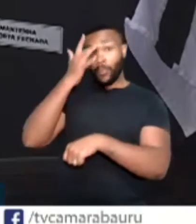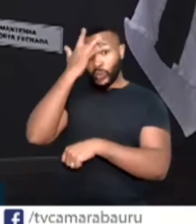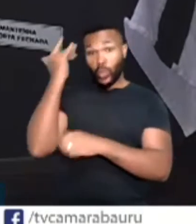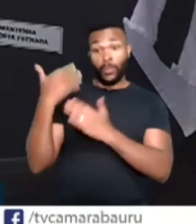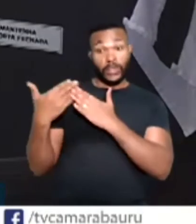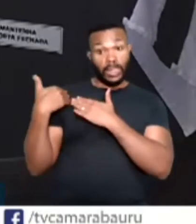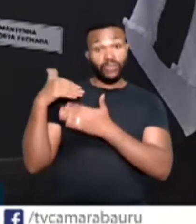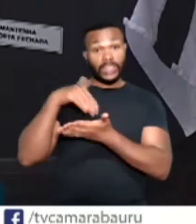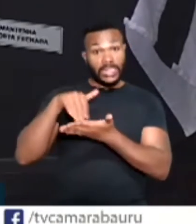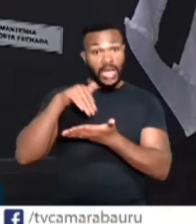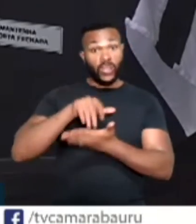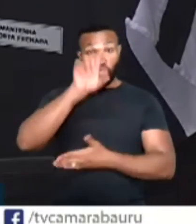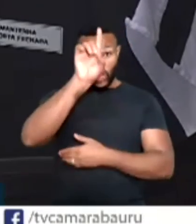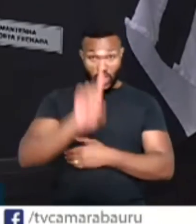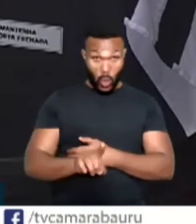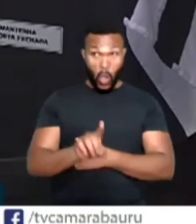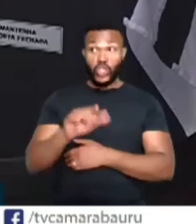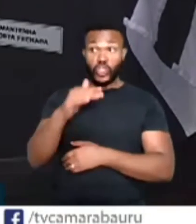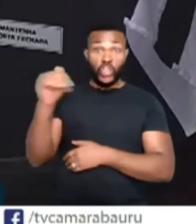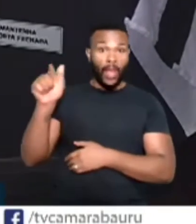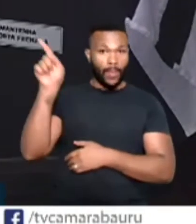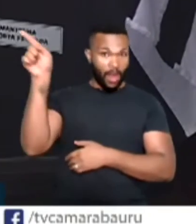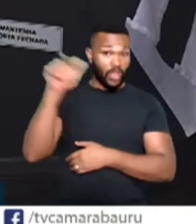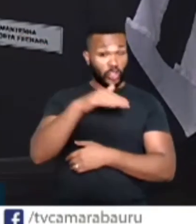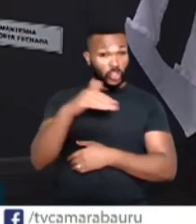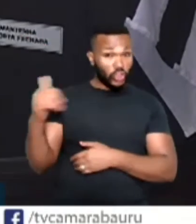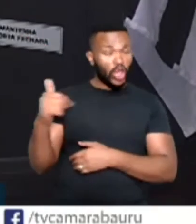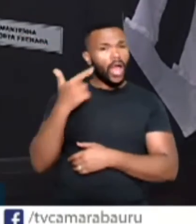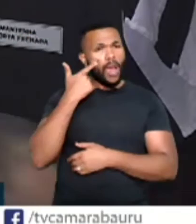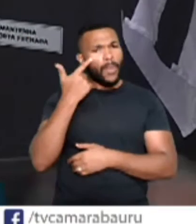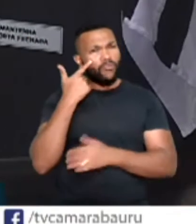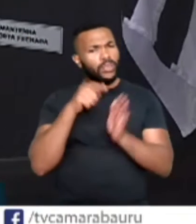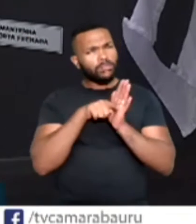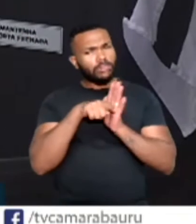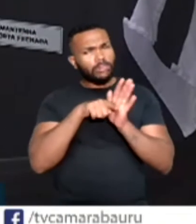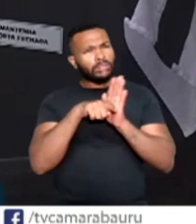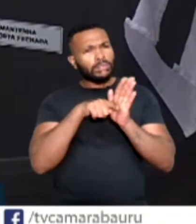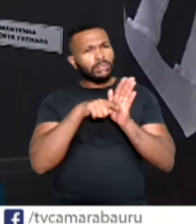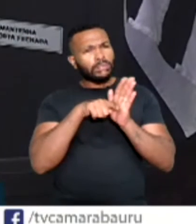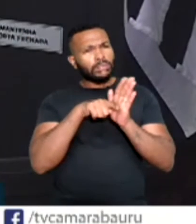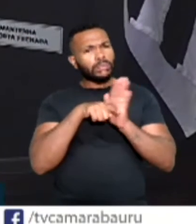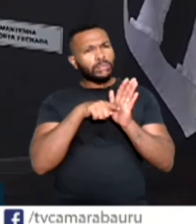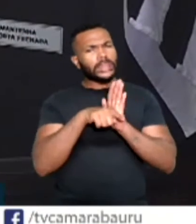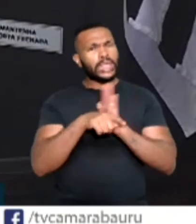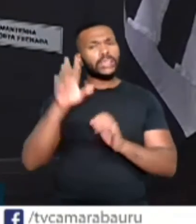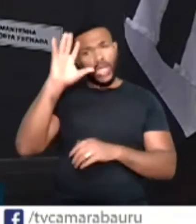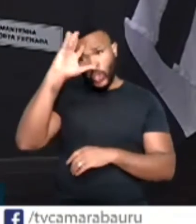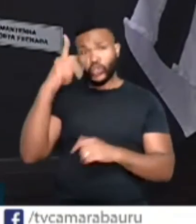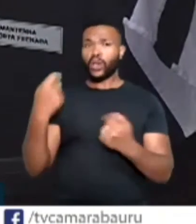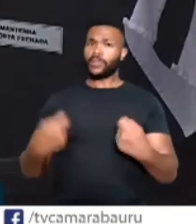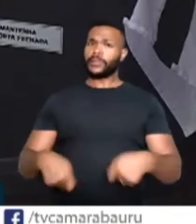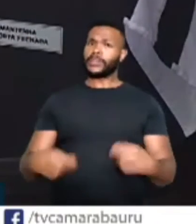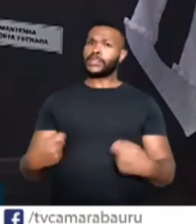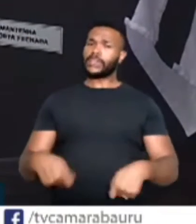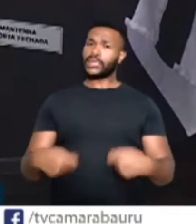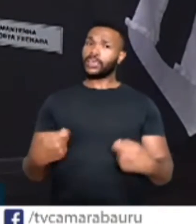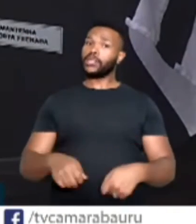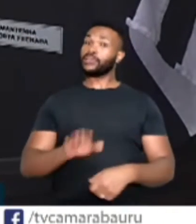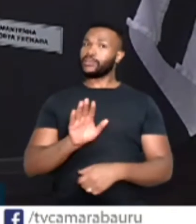diretores diretos, chacoalhe um pouquinho o tapete e tome as atitudes que tem que tomar, antes que